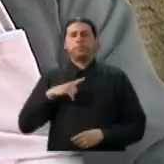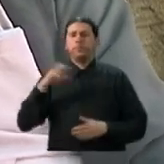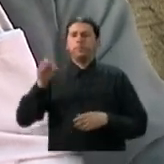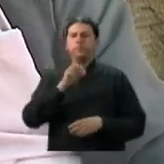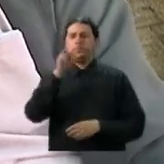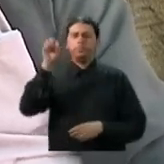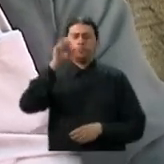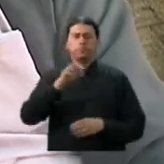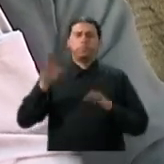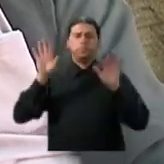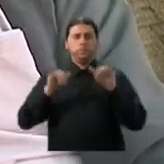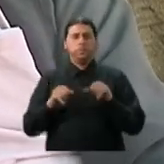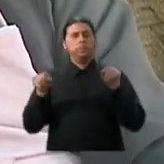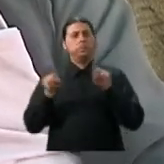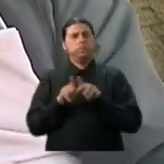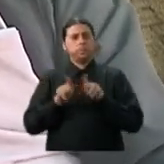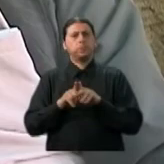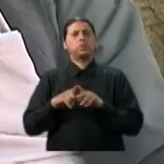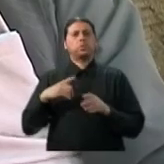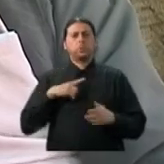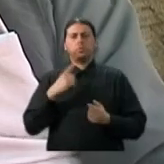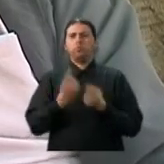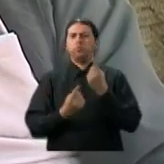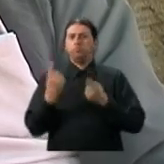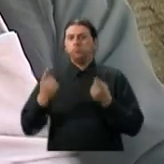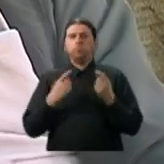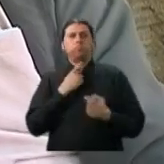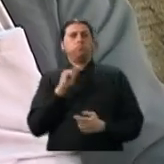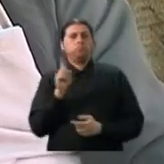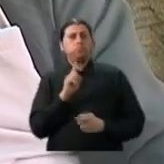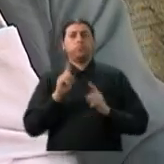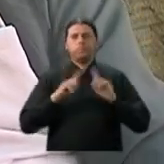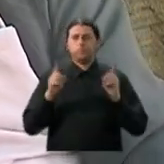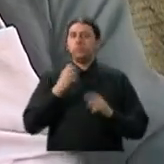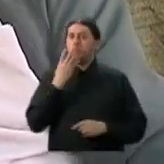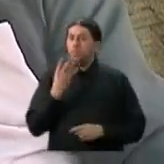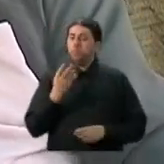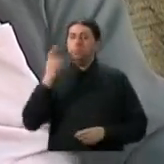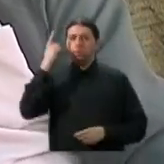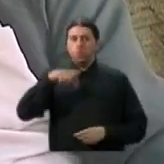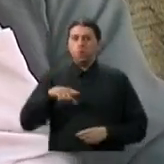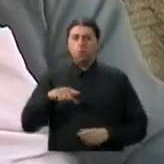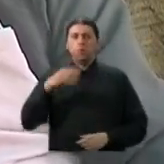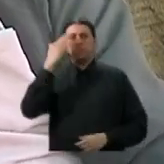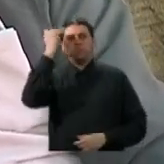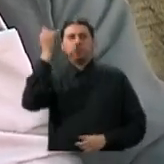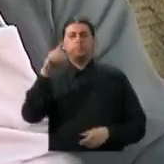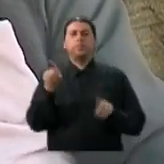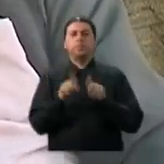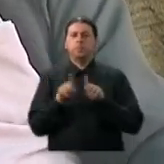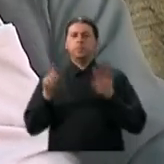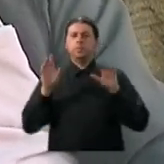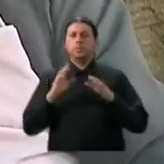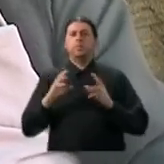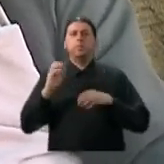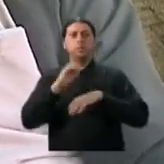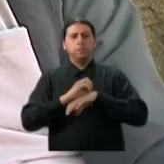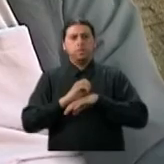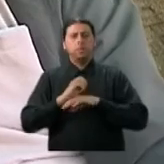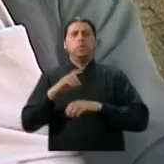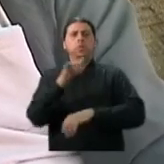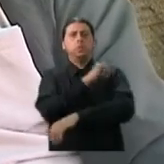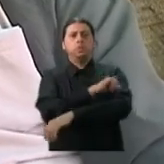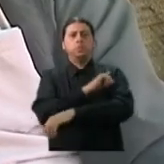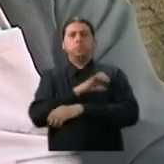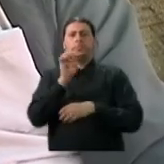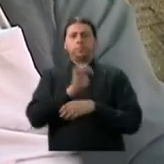mosquitos. O que houve, deu muita revolta, mas foi bem sucedido. Quer dizer, ele conseguiu erradicar essas doenças no Rio de Janeiro.